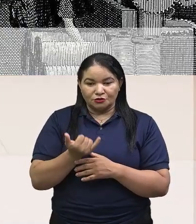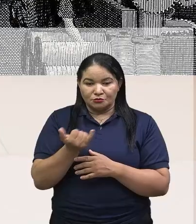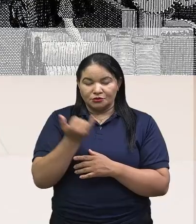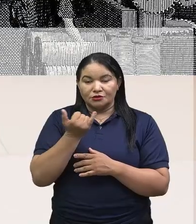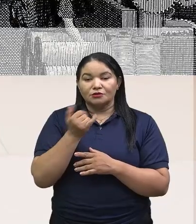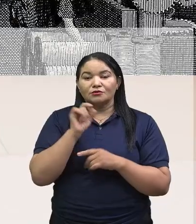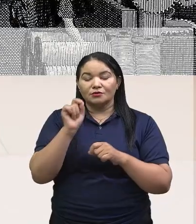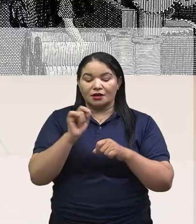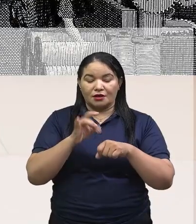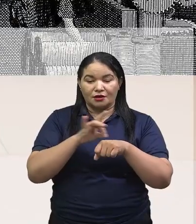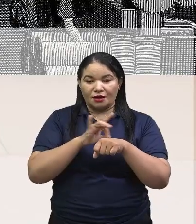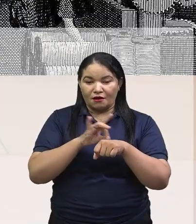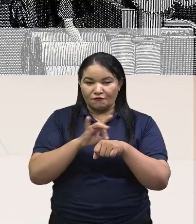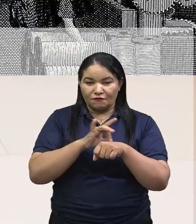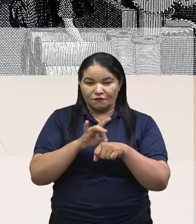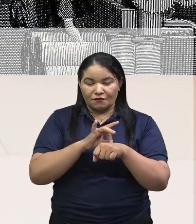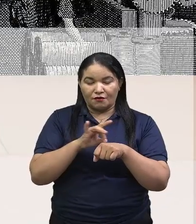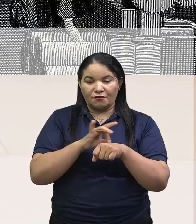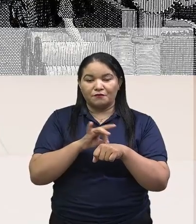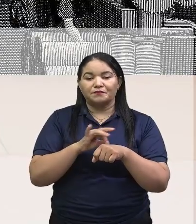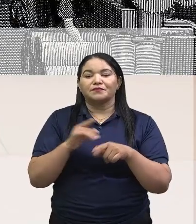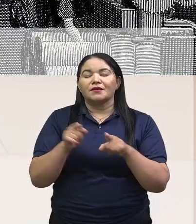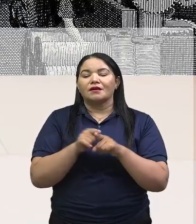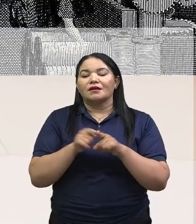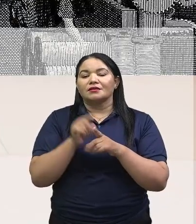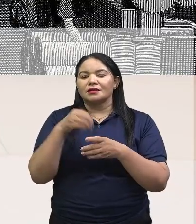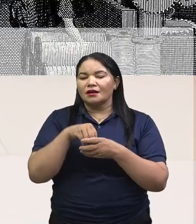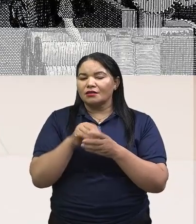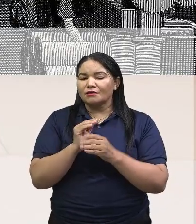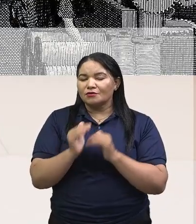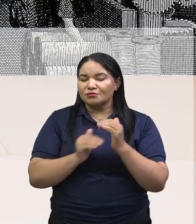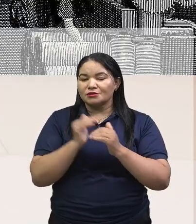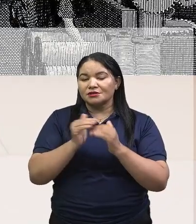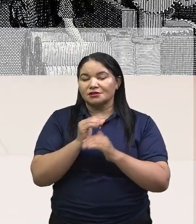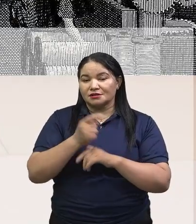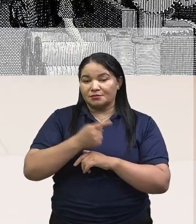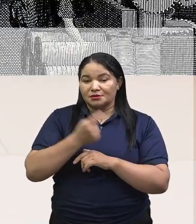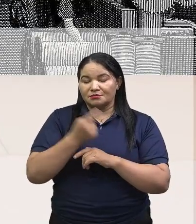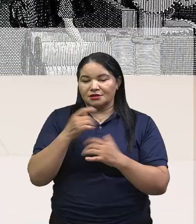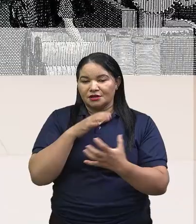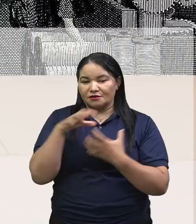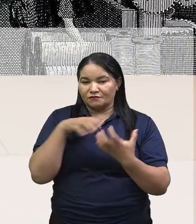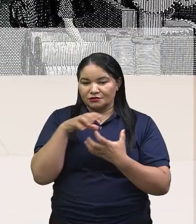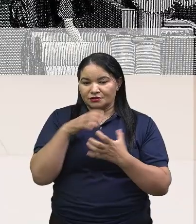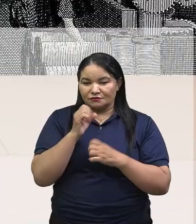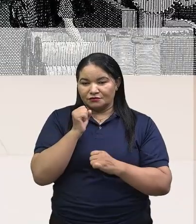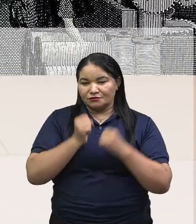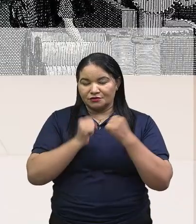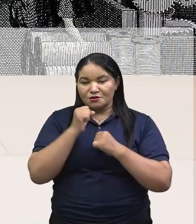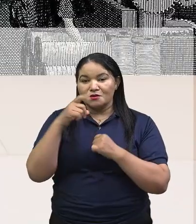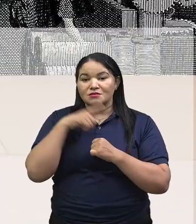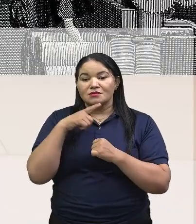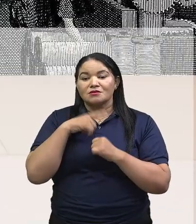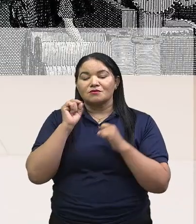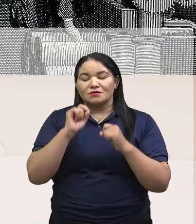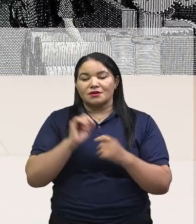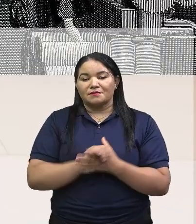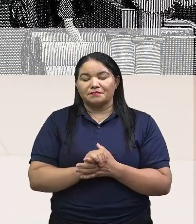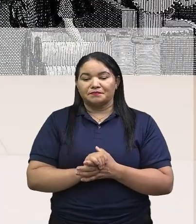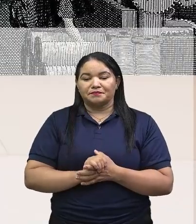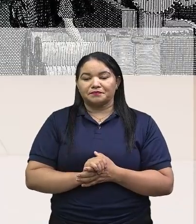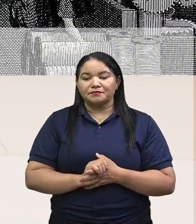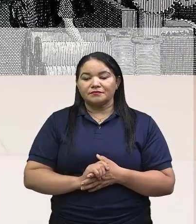carvão mineral. E dentro desse processo da primeira Revolução Industrial, você vai ter uma